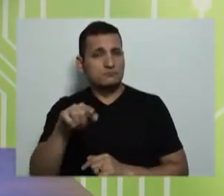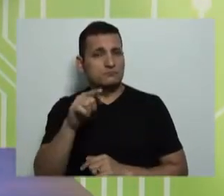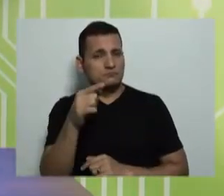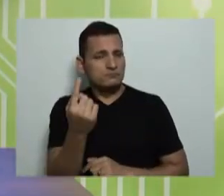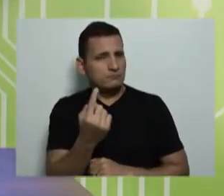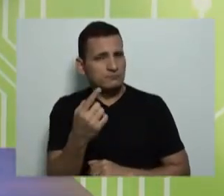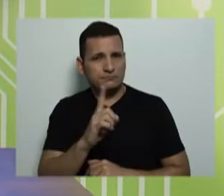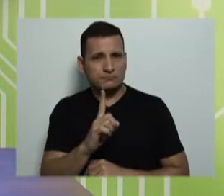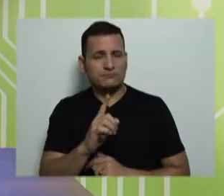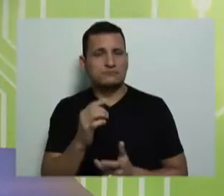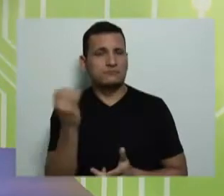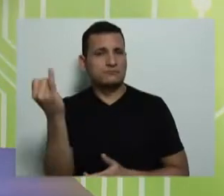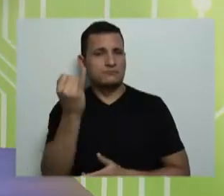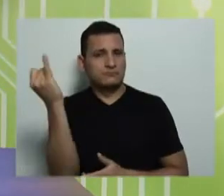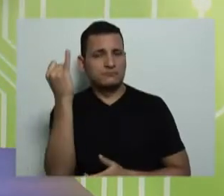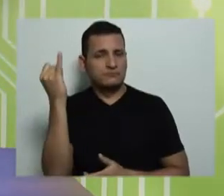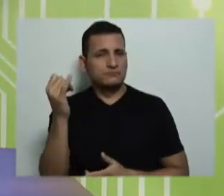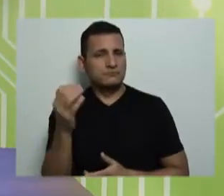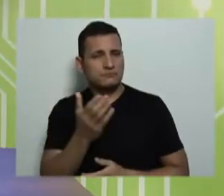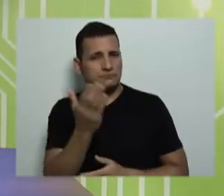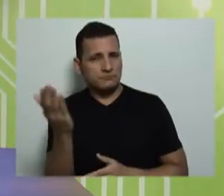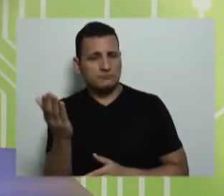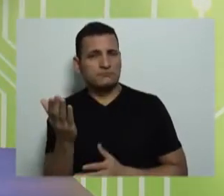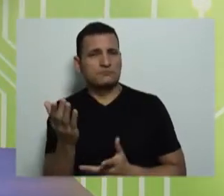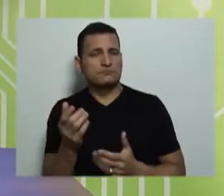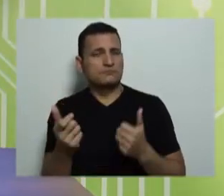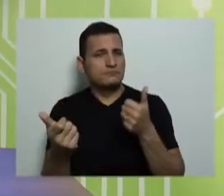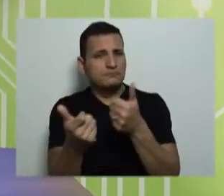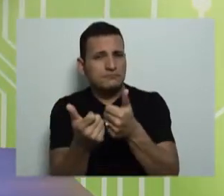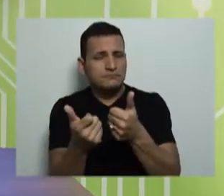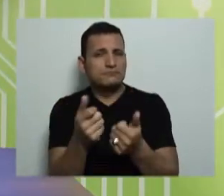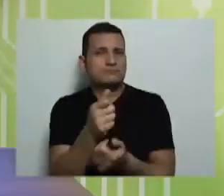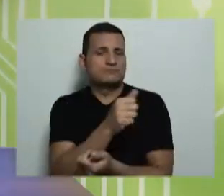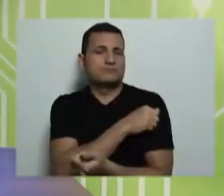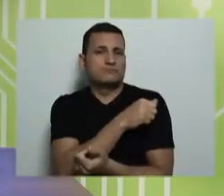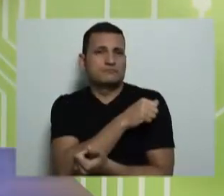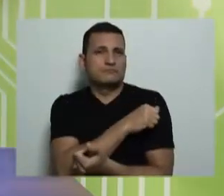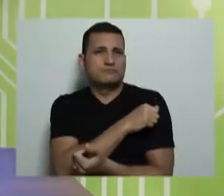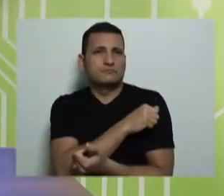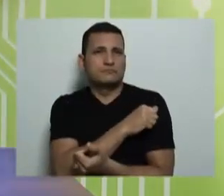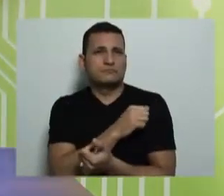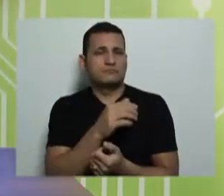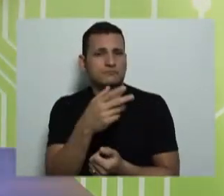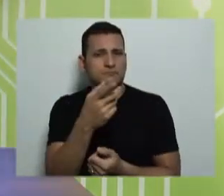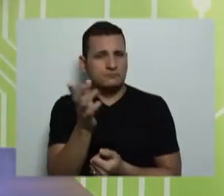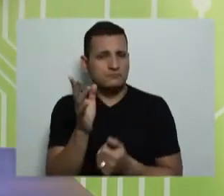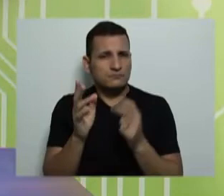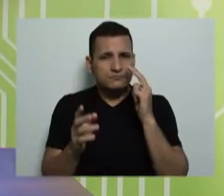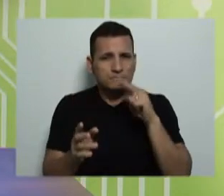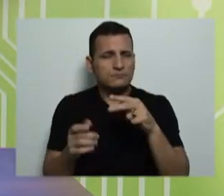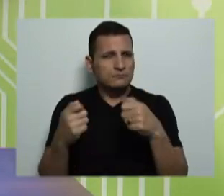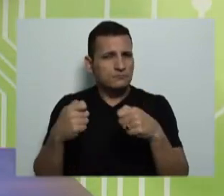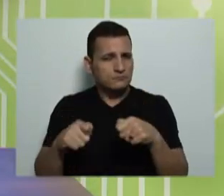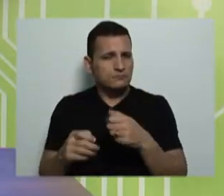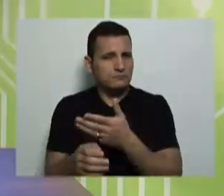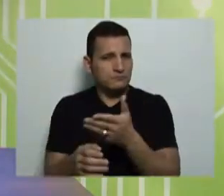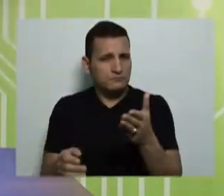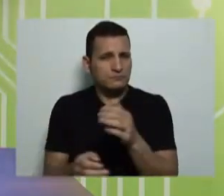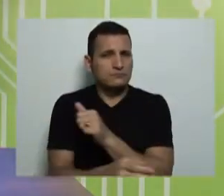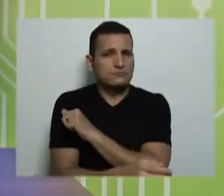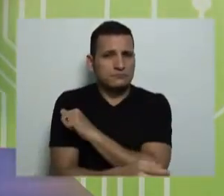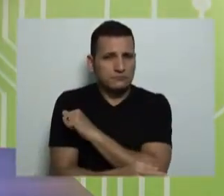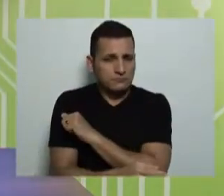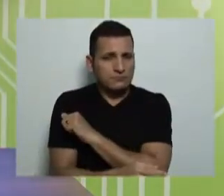sozinhos. E é muito importante vocês que estão aí próximos aos nossos alunos, que vê a necessidade desses meninos, dos nossos